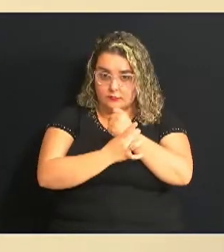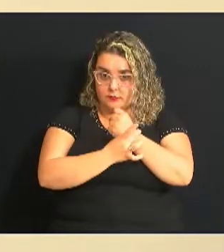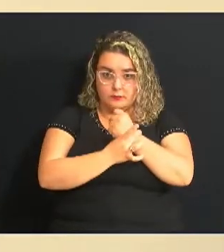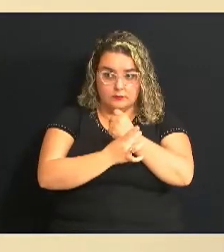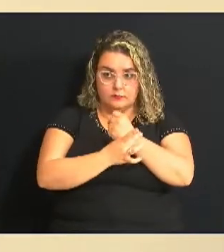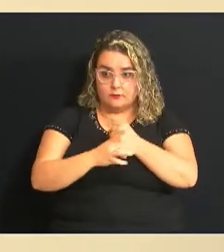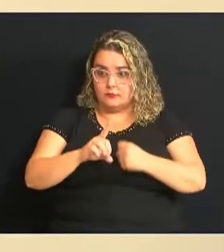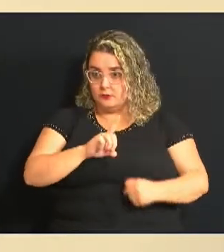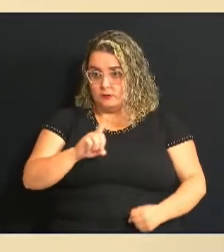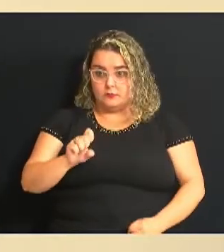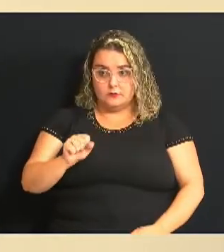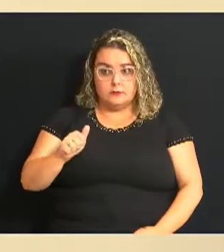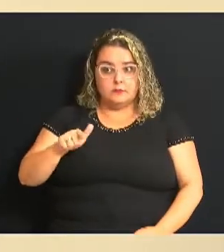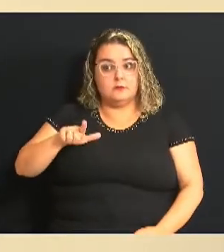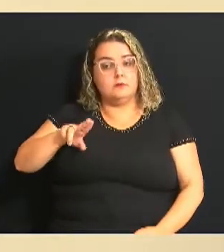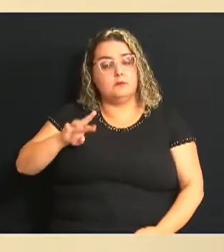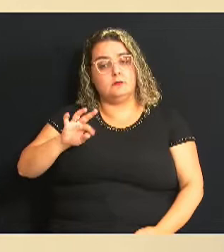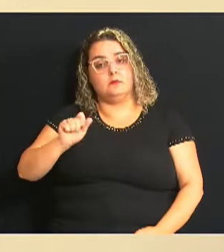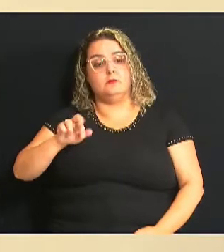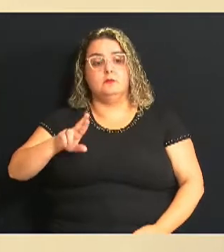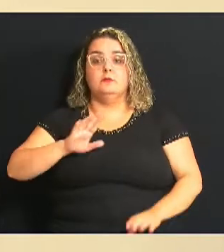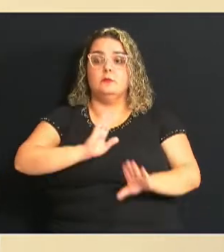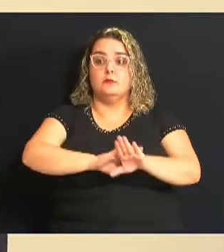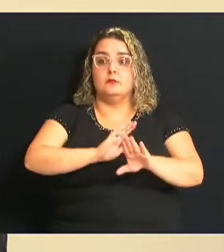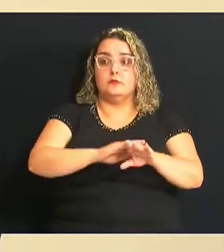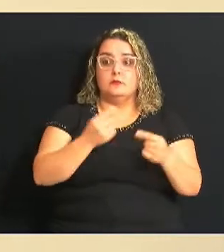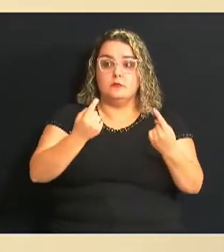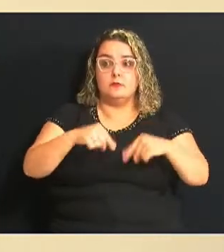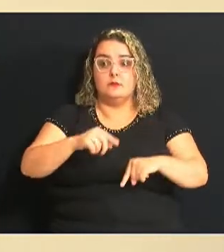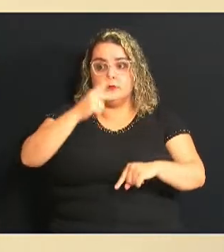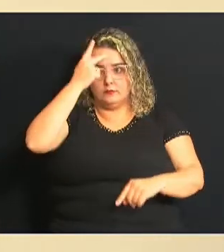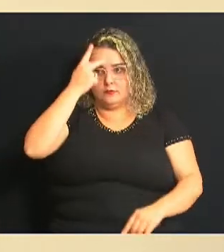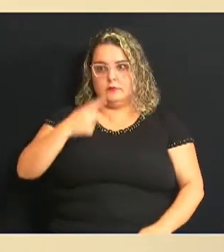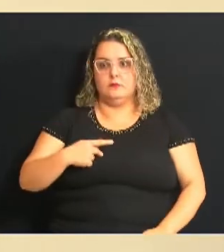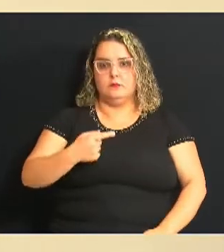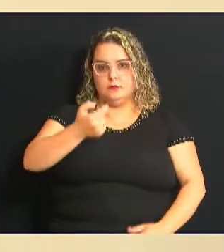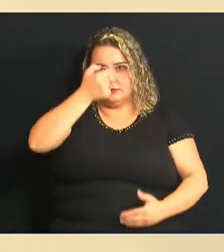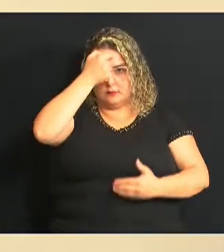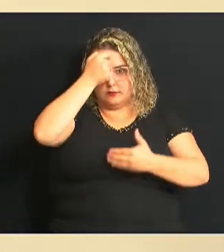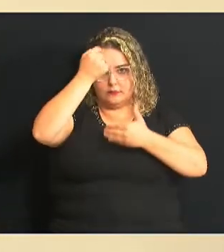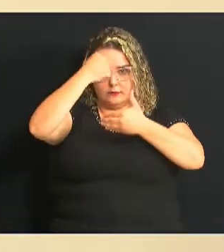salutar agir contra a própria consciência.